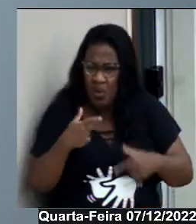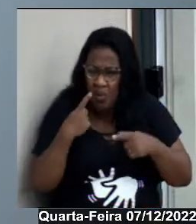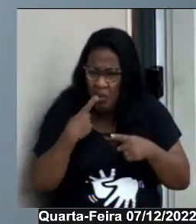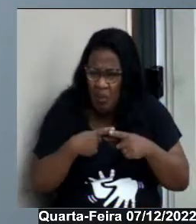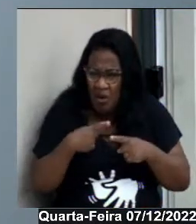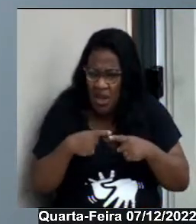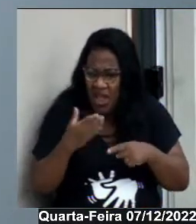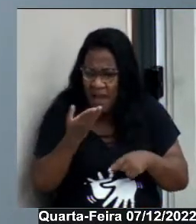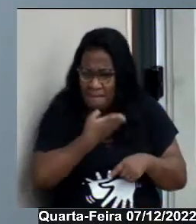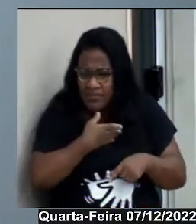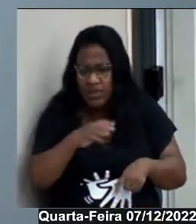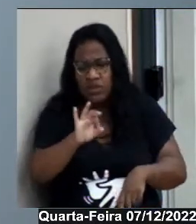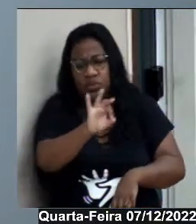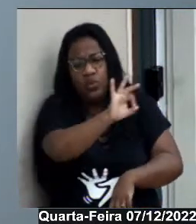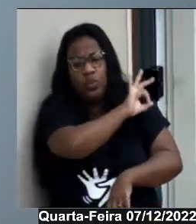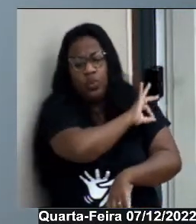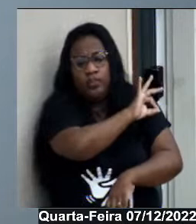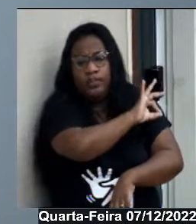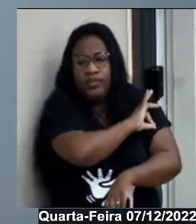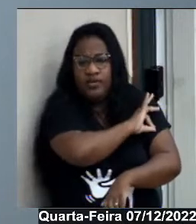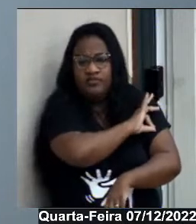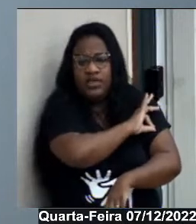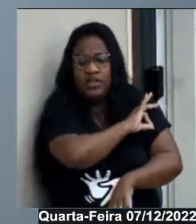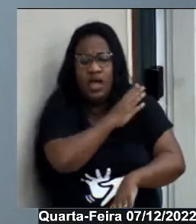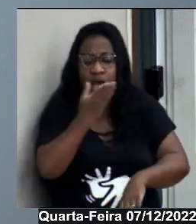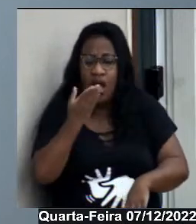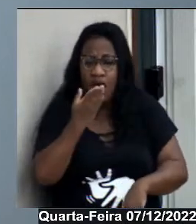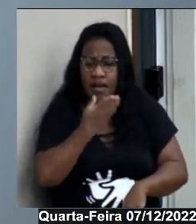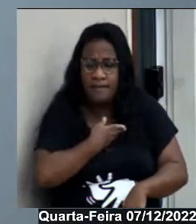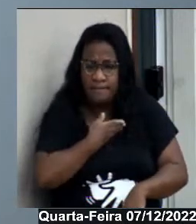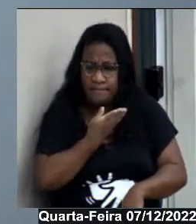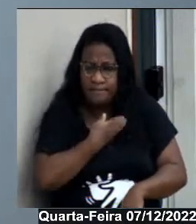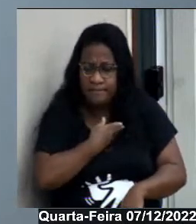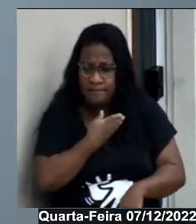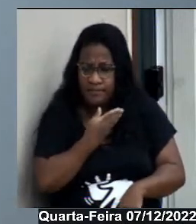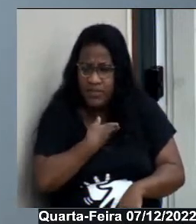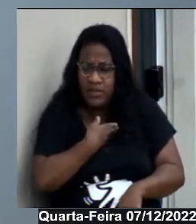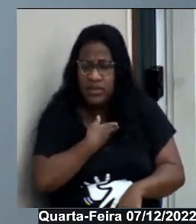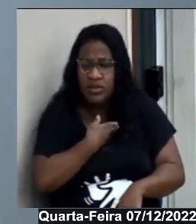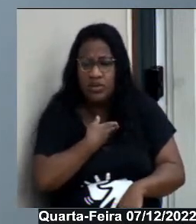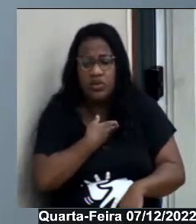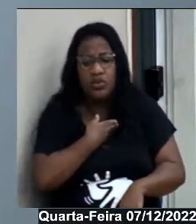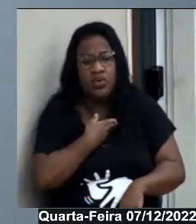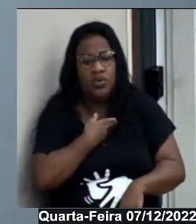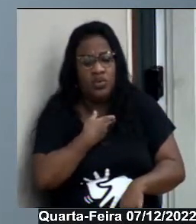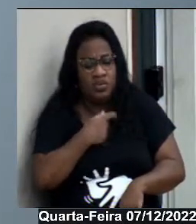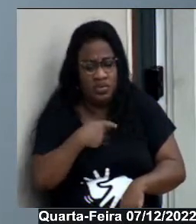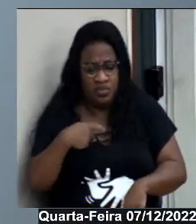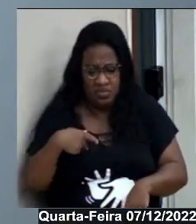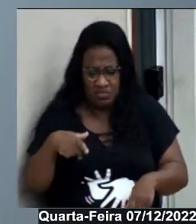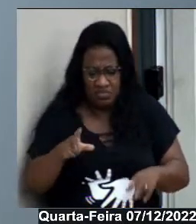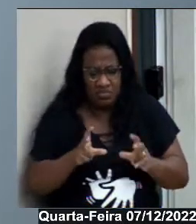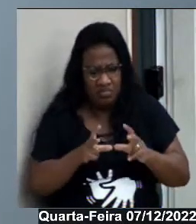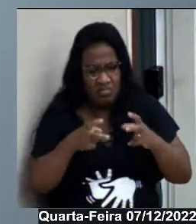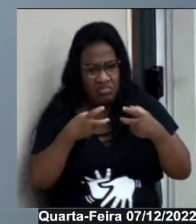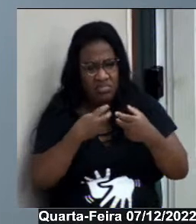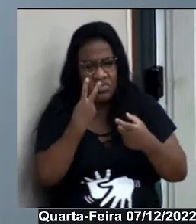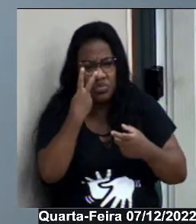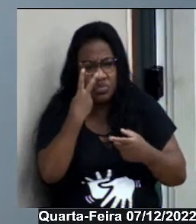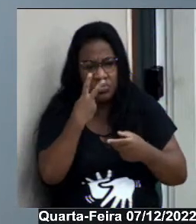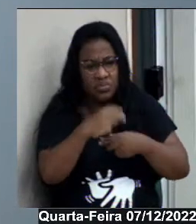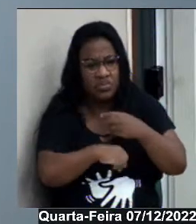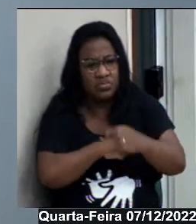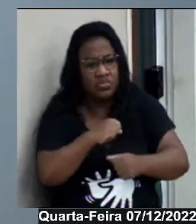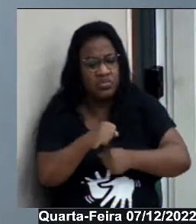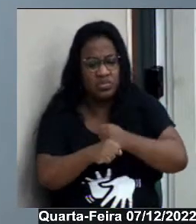prefeito, por ser amigo do prefeito, por ser amigo do presidente da Câmara, por ser amigo do vice-prefeito, em 2 anos ele vai